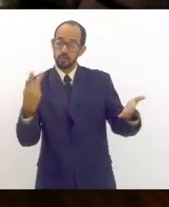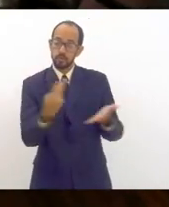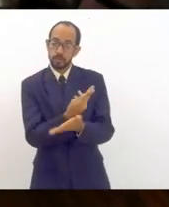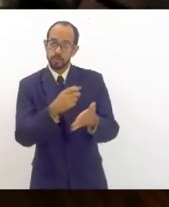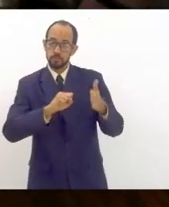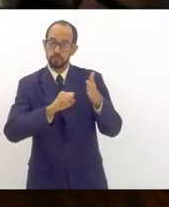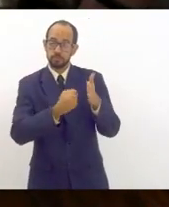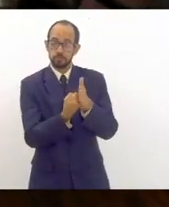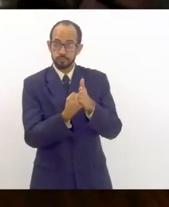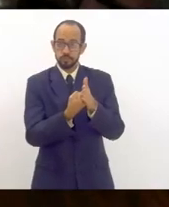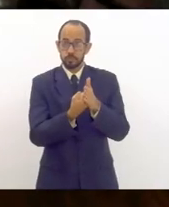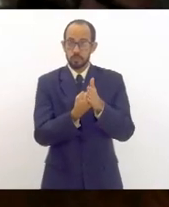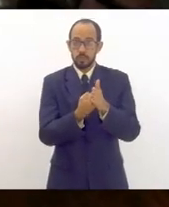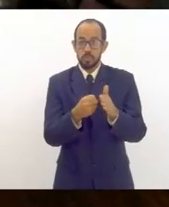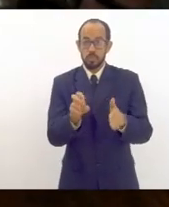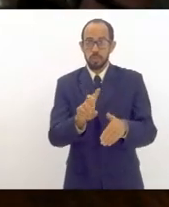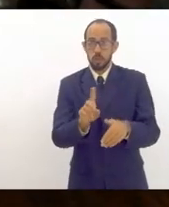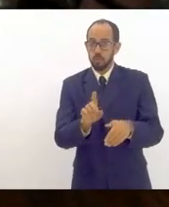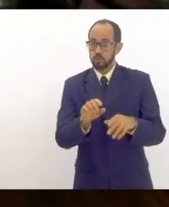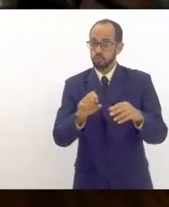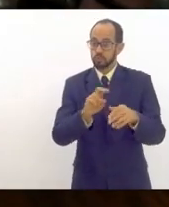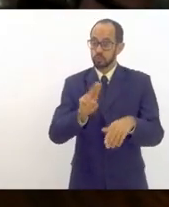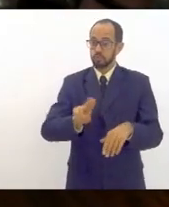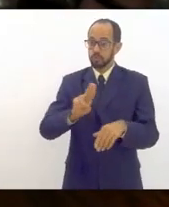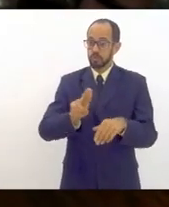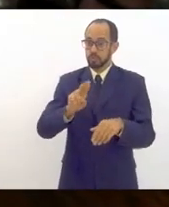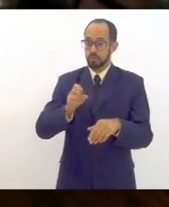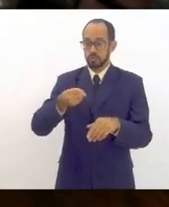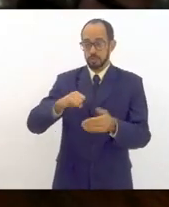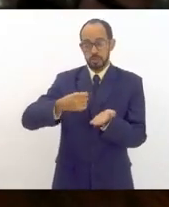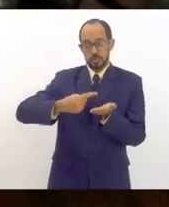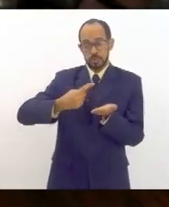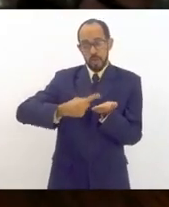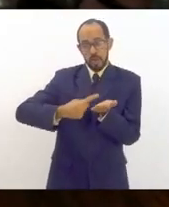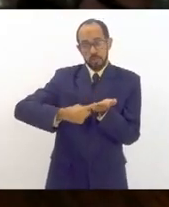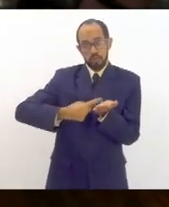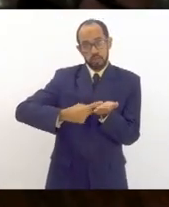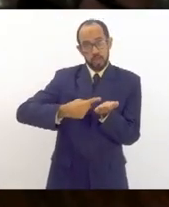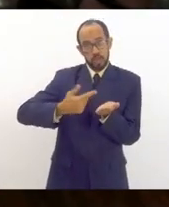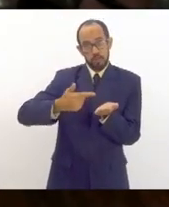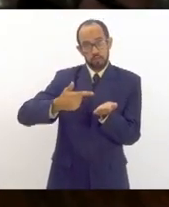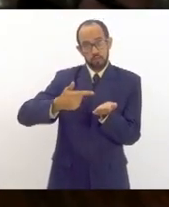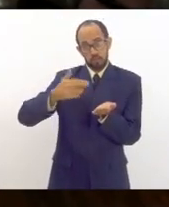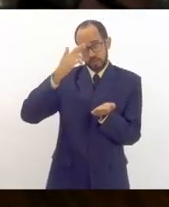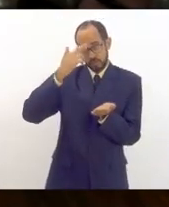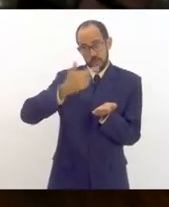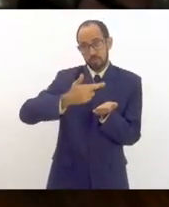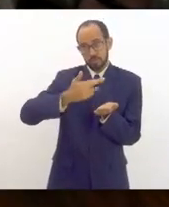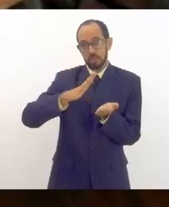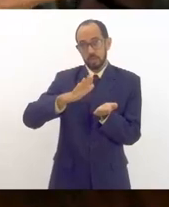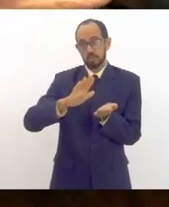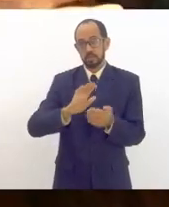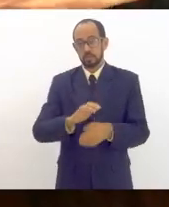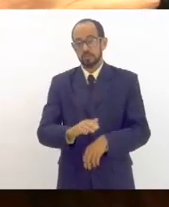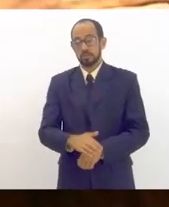poderá ser utilizado também se essa agenda não for cumprida. Obrigado, presidente.